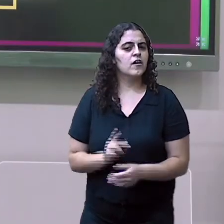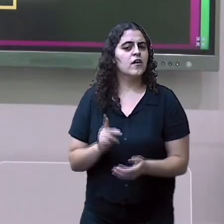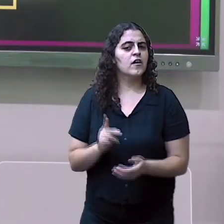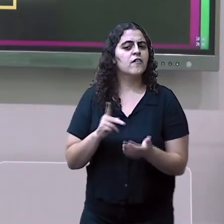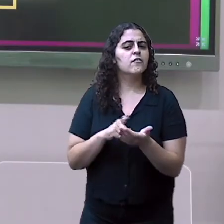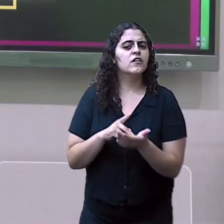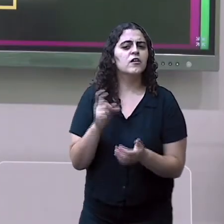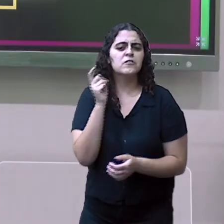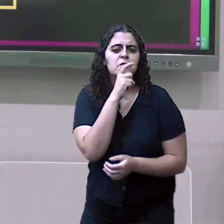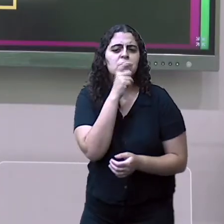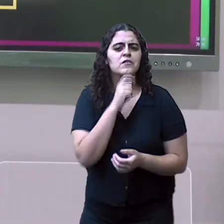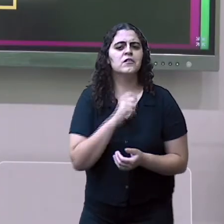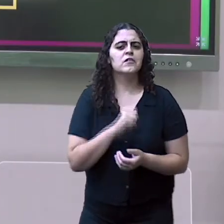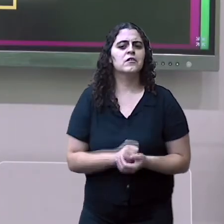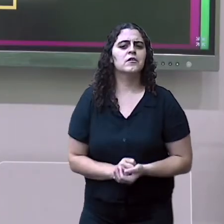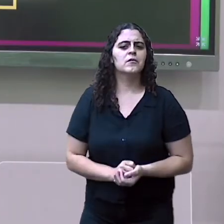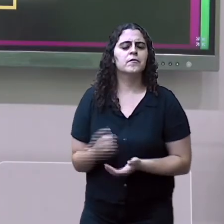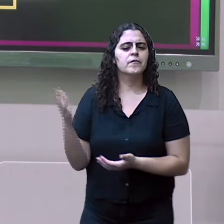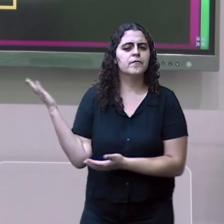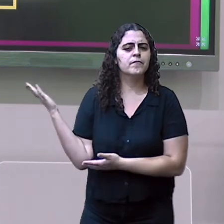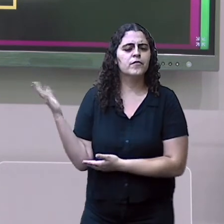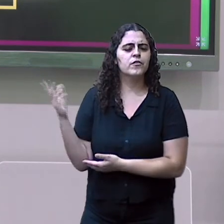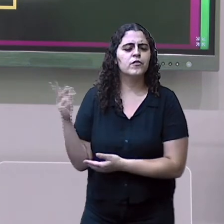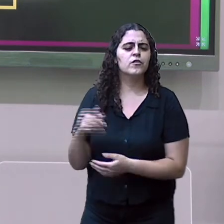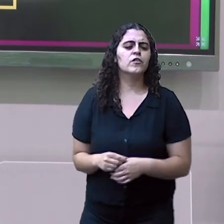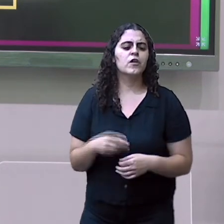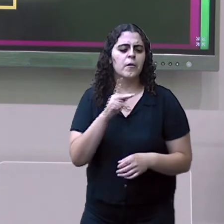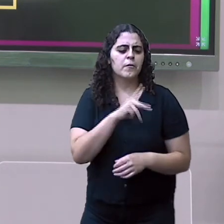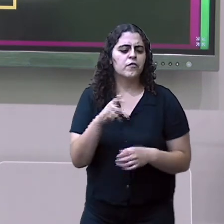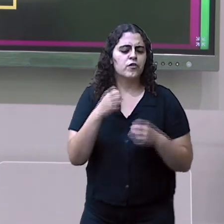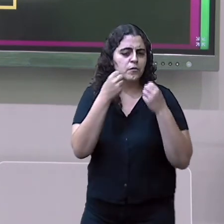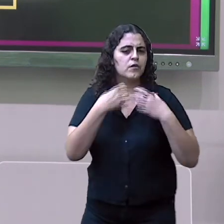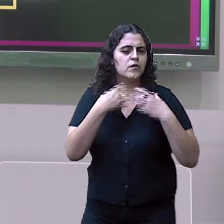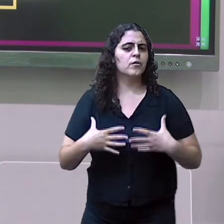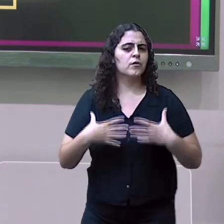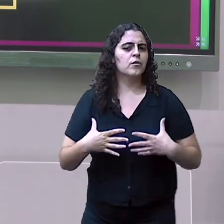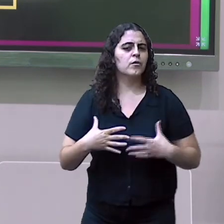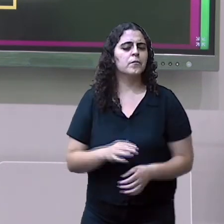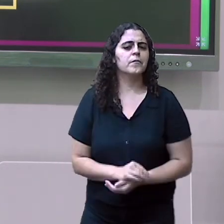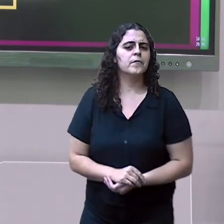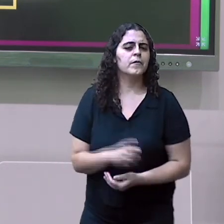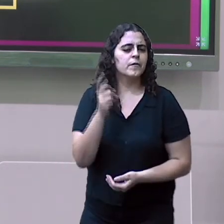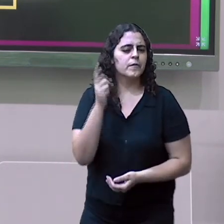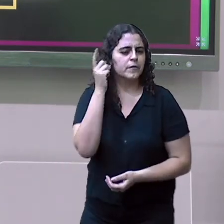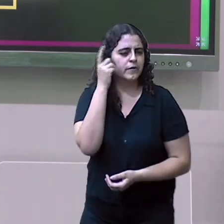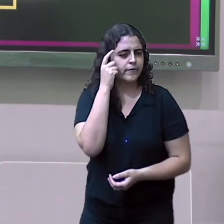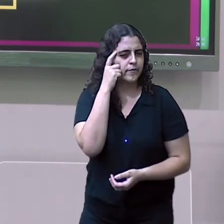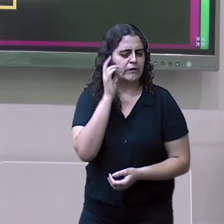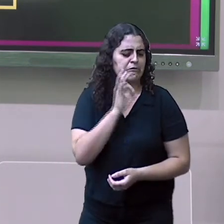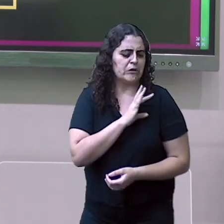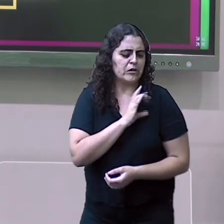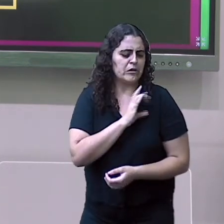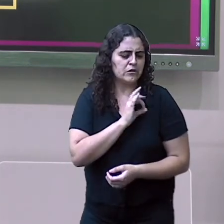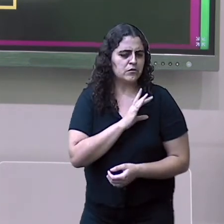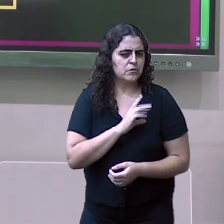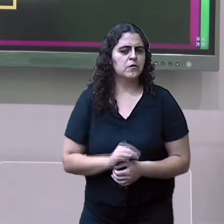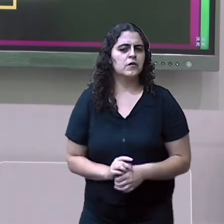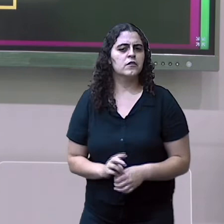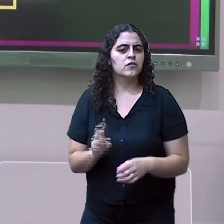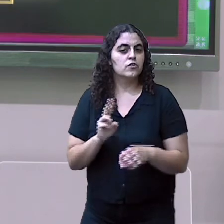Verdade ou mentira? Diante de tudo que a professora Vanessa falou aqui, o medo pode nos proteger?